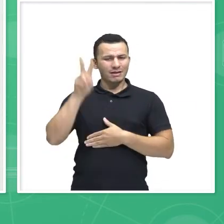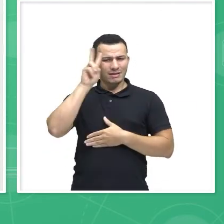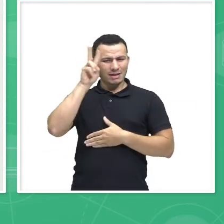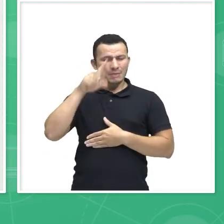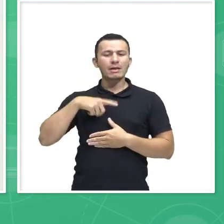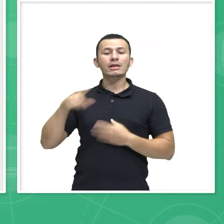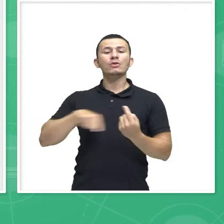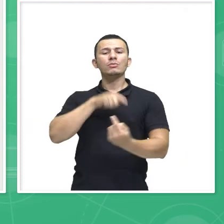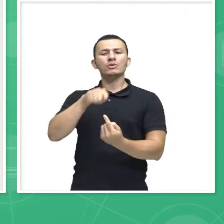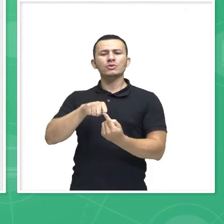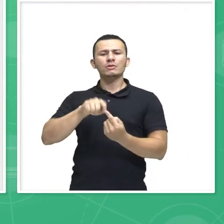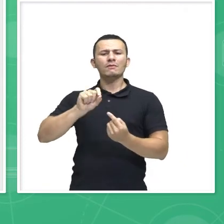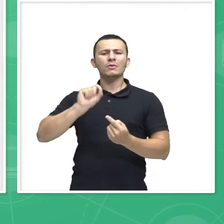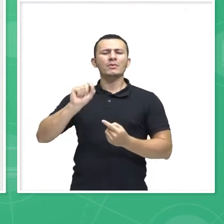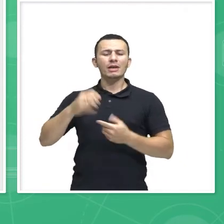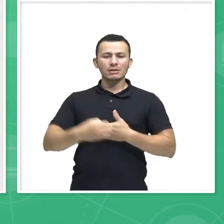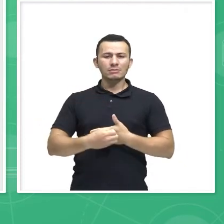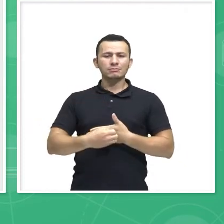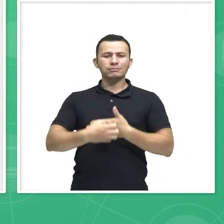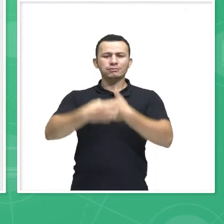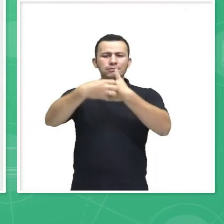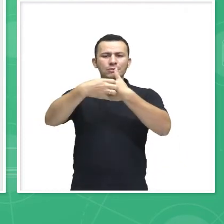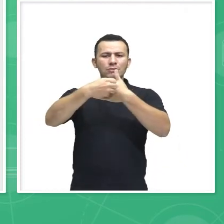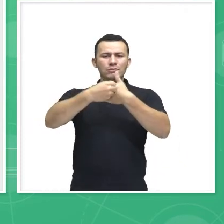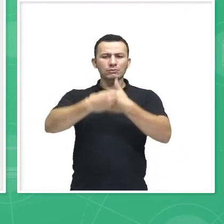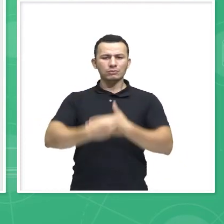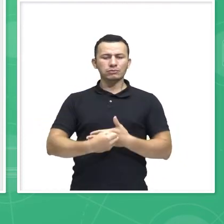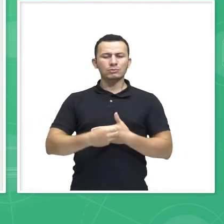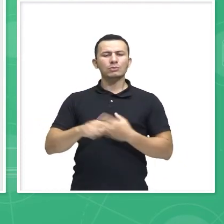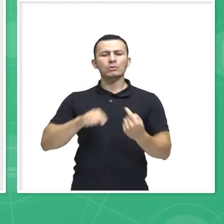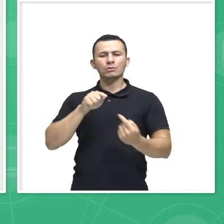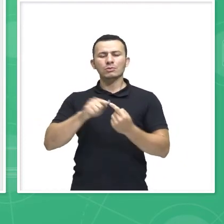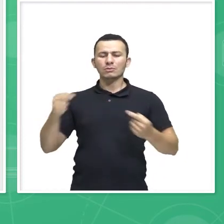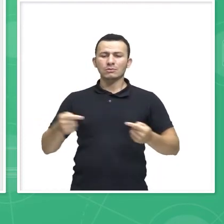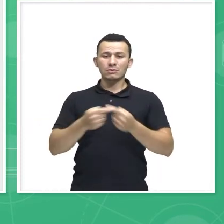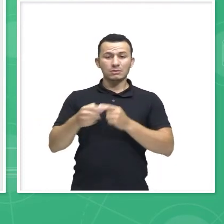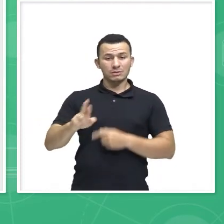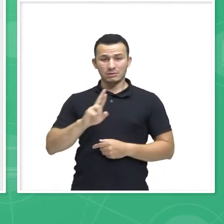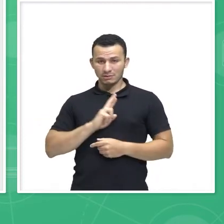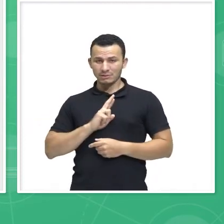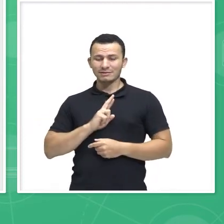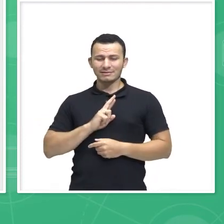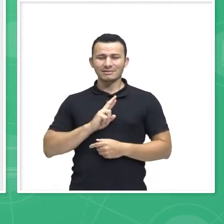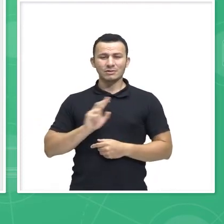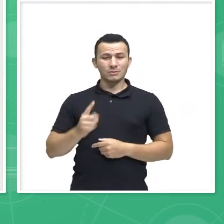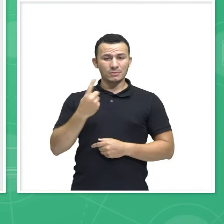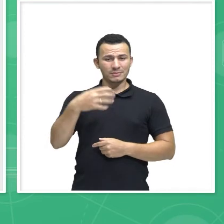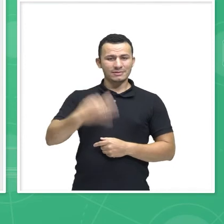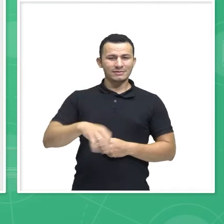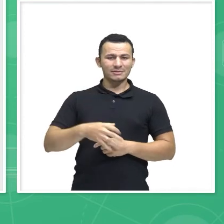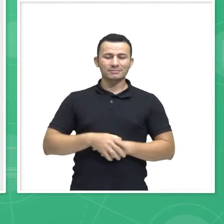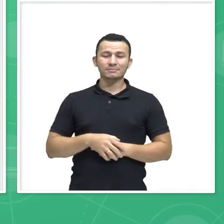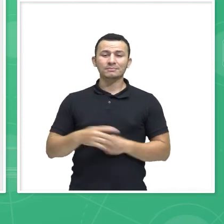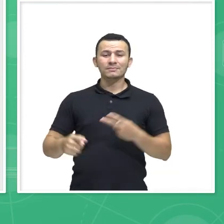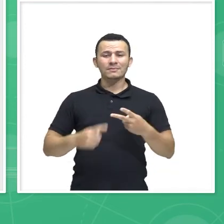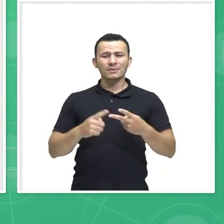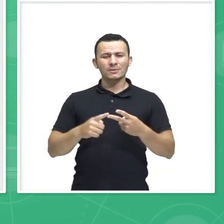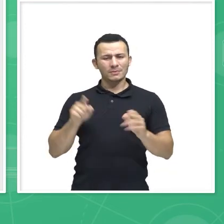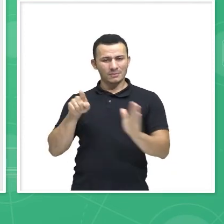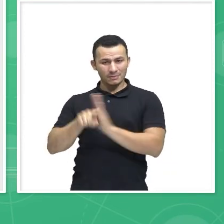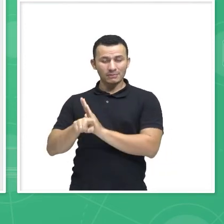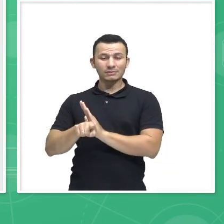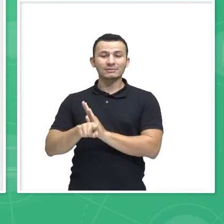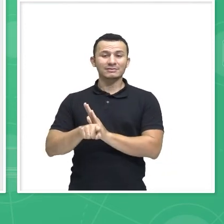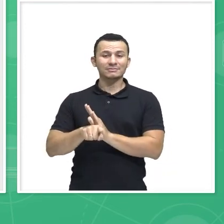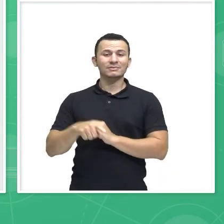vocês vão ler aí as alternativas veio onde está a função da bexiga natatória e machucar a correta marcação de número